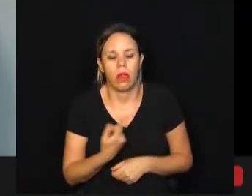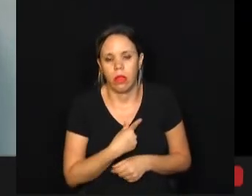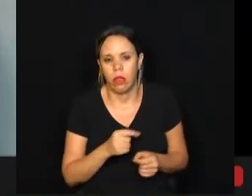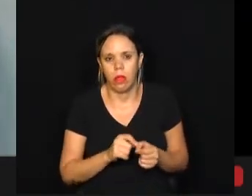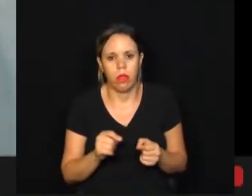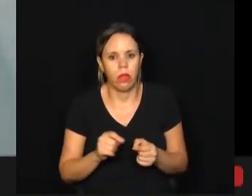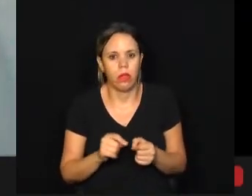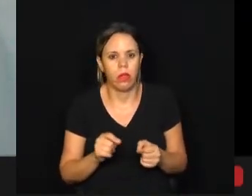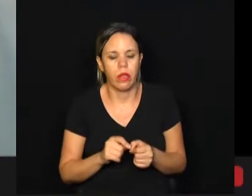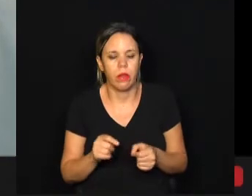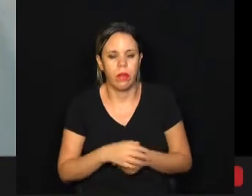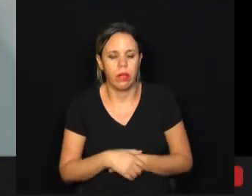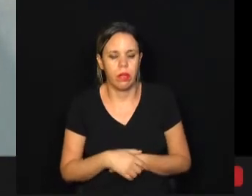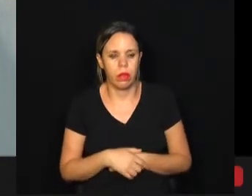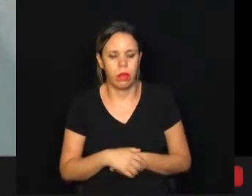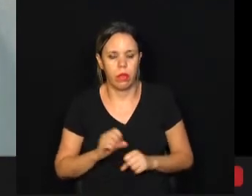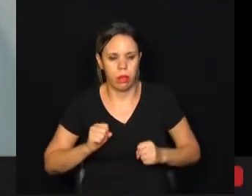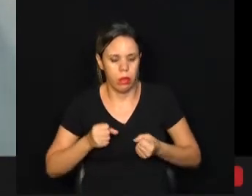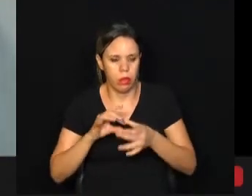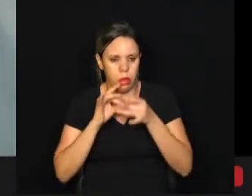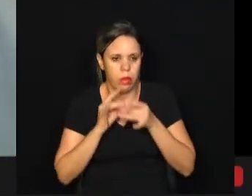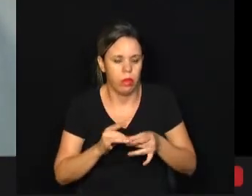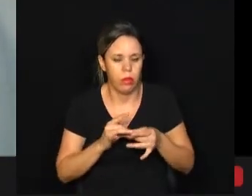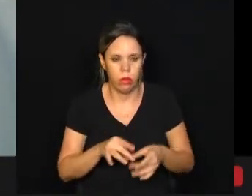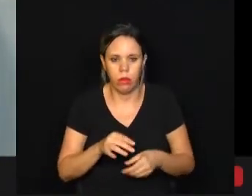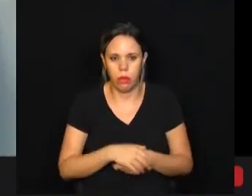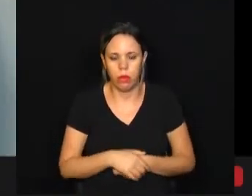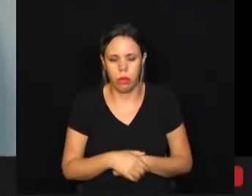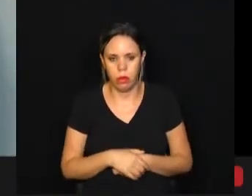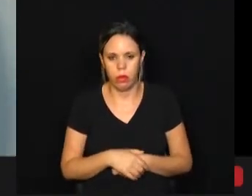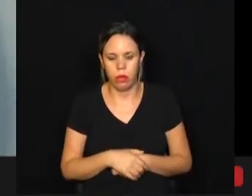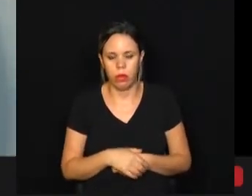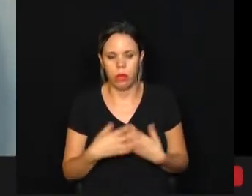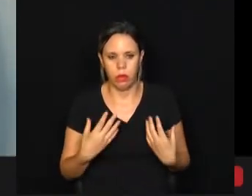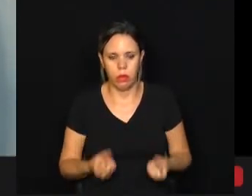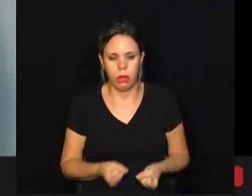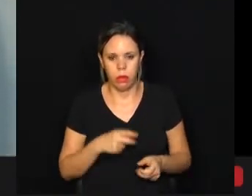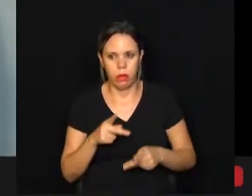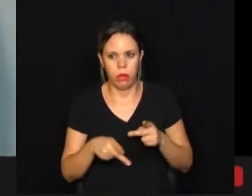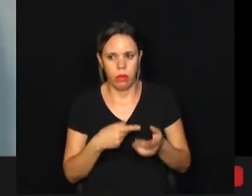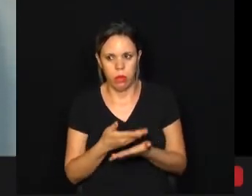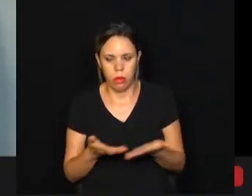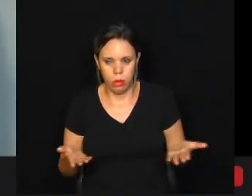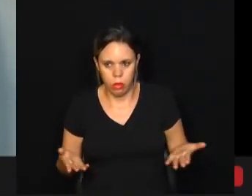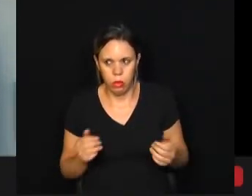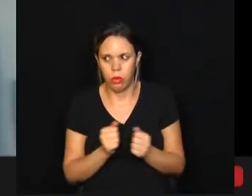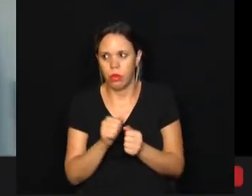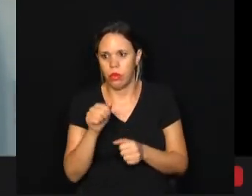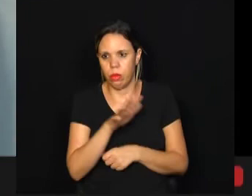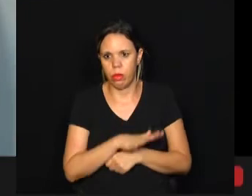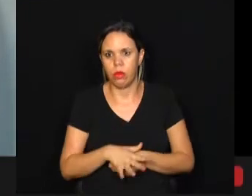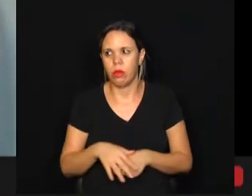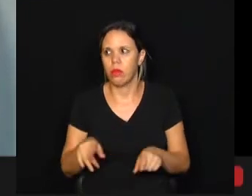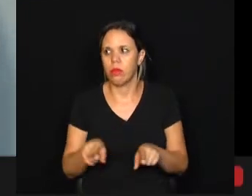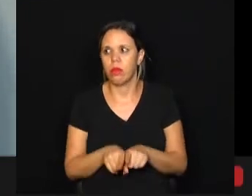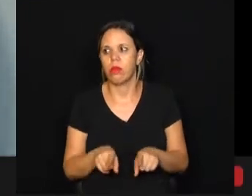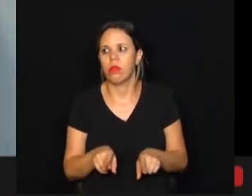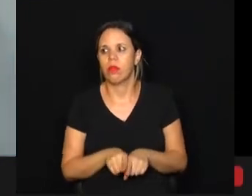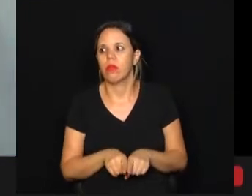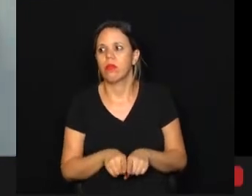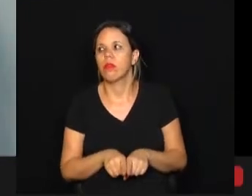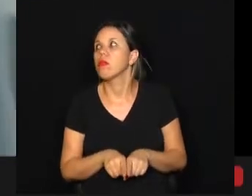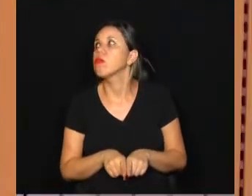fazer, fortalecer a cultura e fazer esse convencimento junto à sociedade também. Era isso.